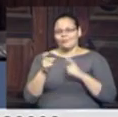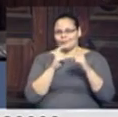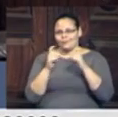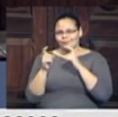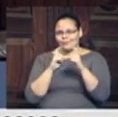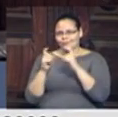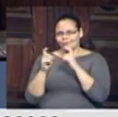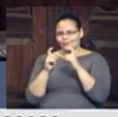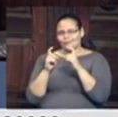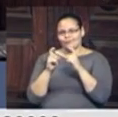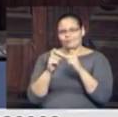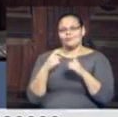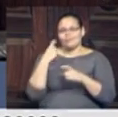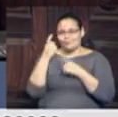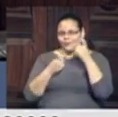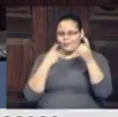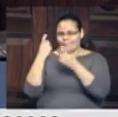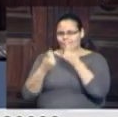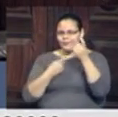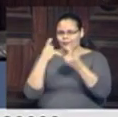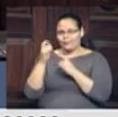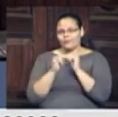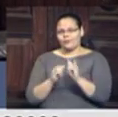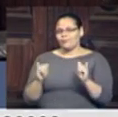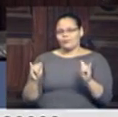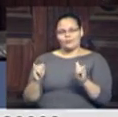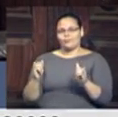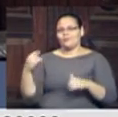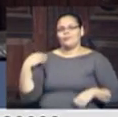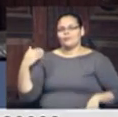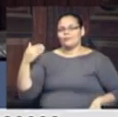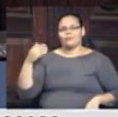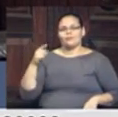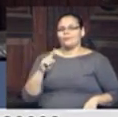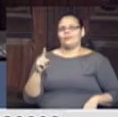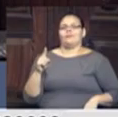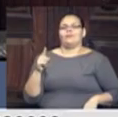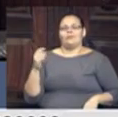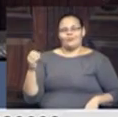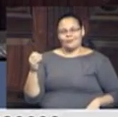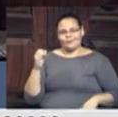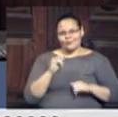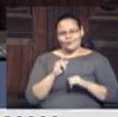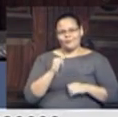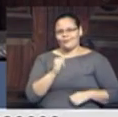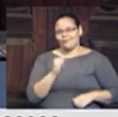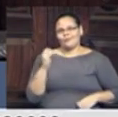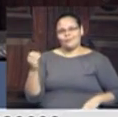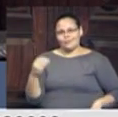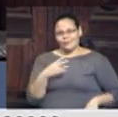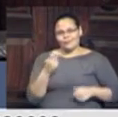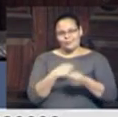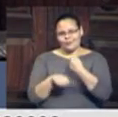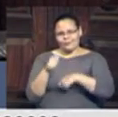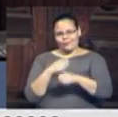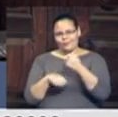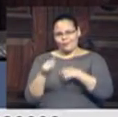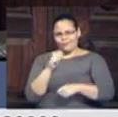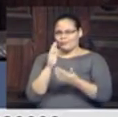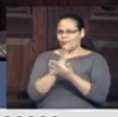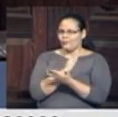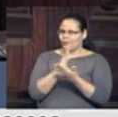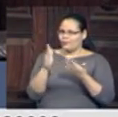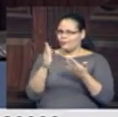sendo feita a transição. Informações não chegam para os novos administradores.